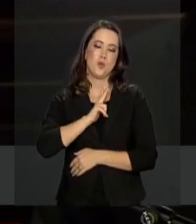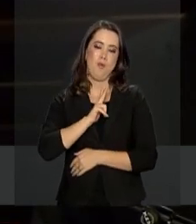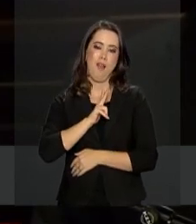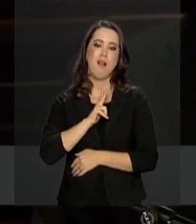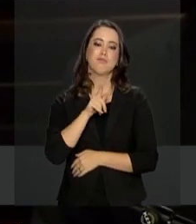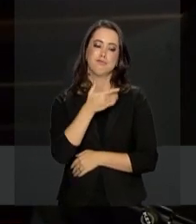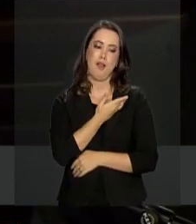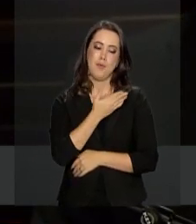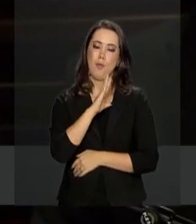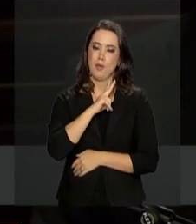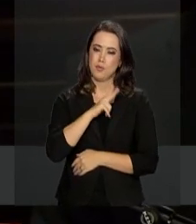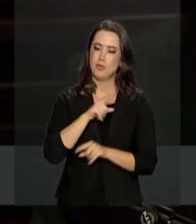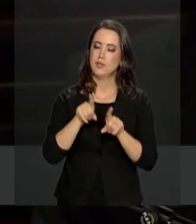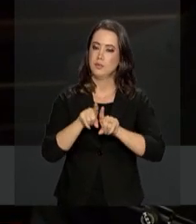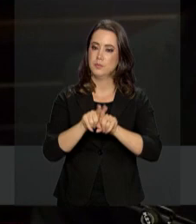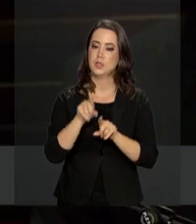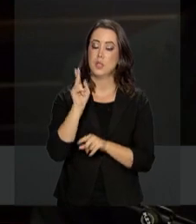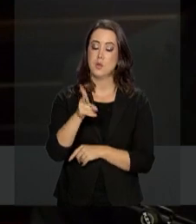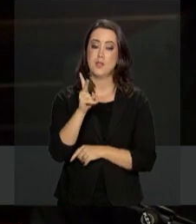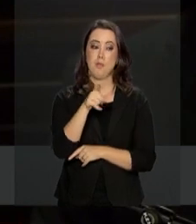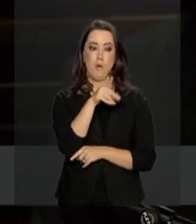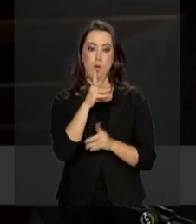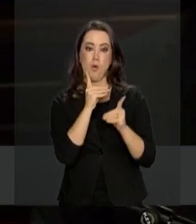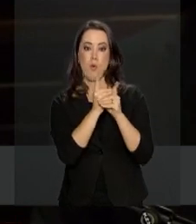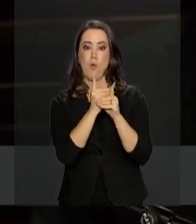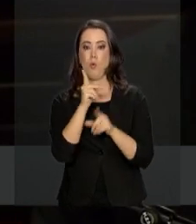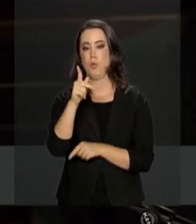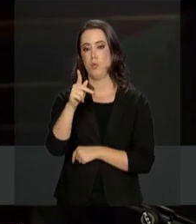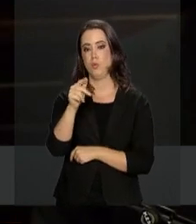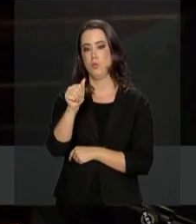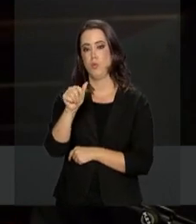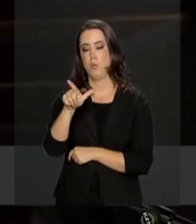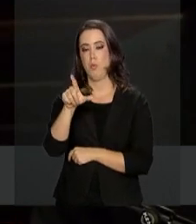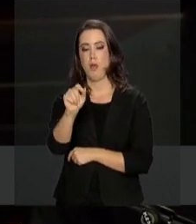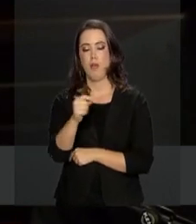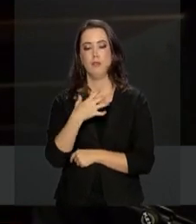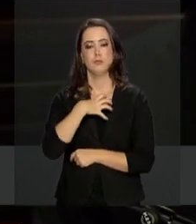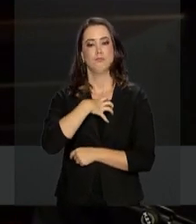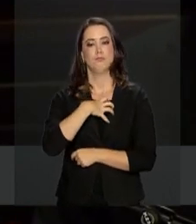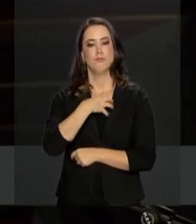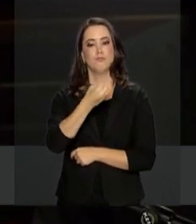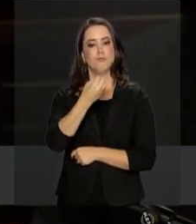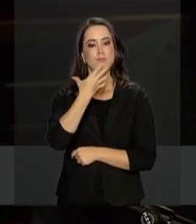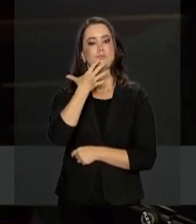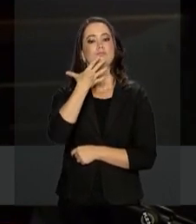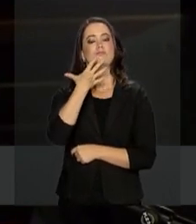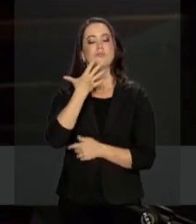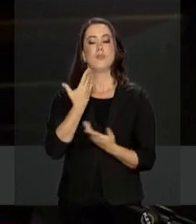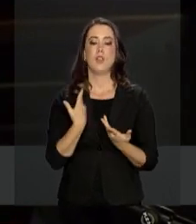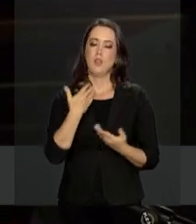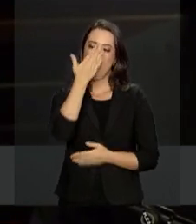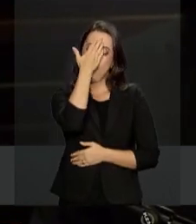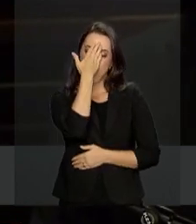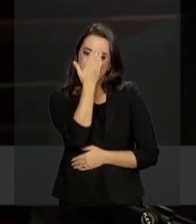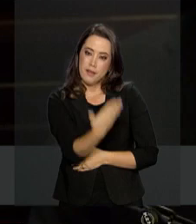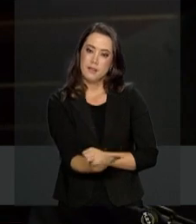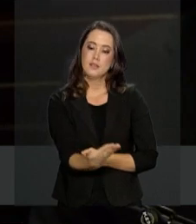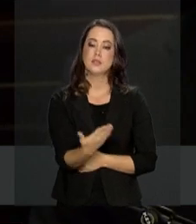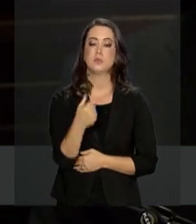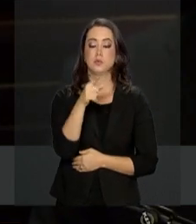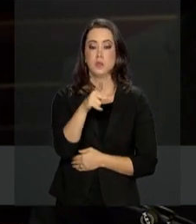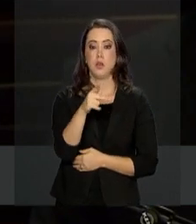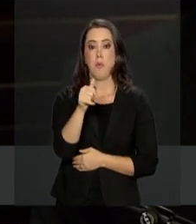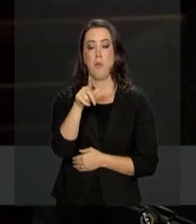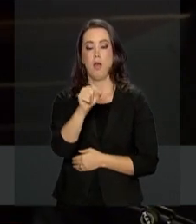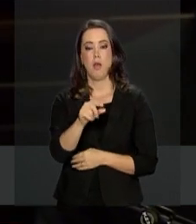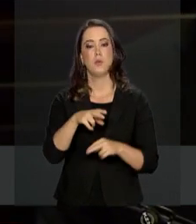toda vez que encontro paulo é eu me sinto familiarmente recompensado de modo que eu agradeço muitíssimo ao paulo